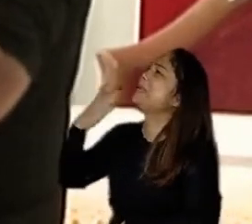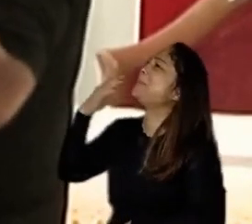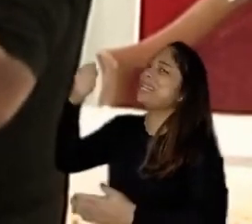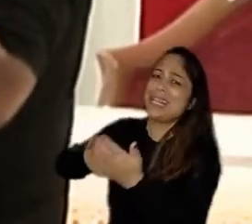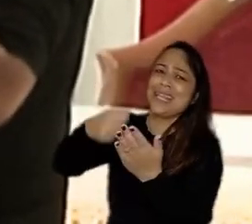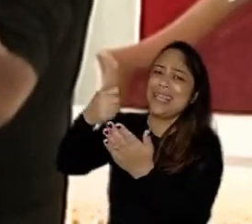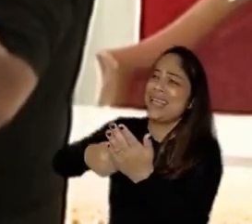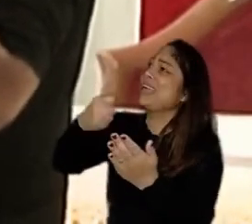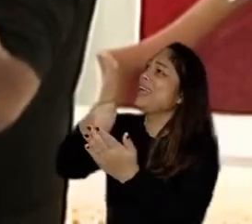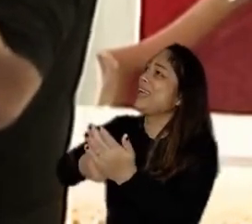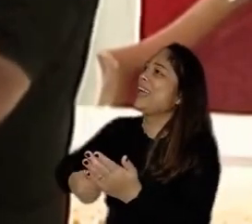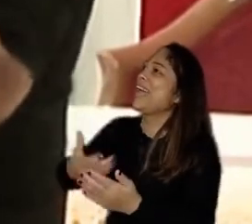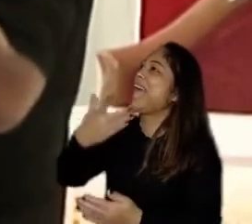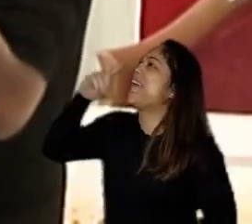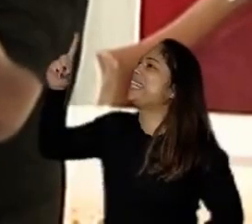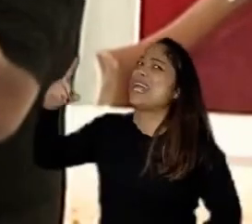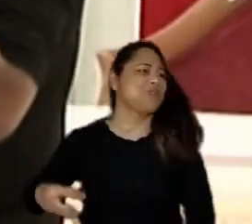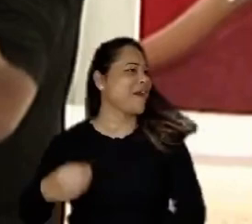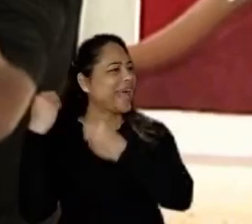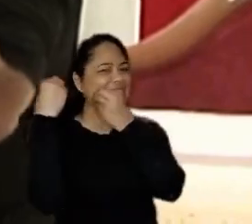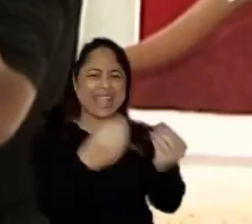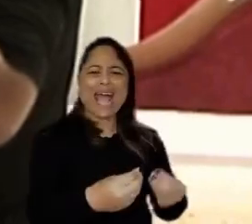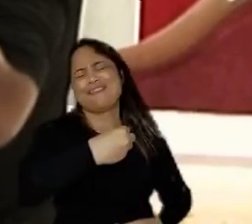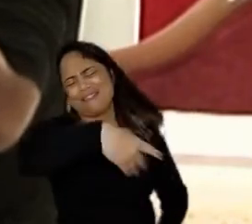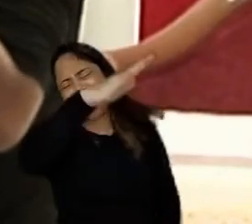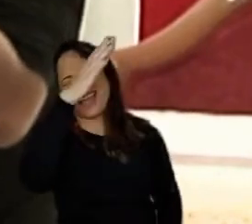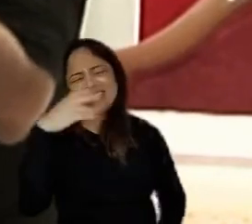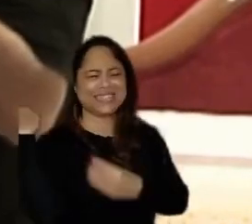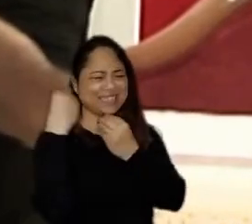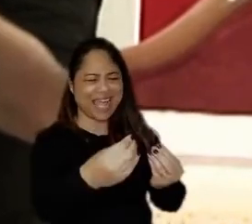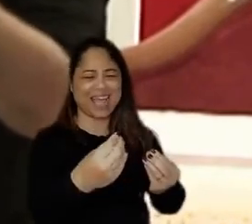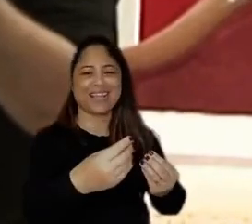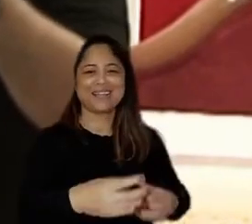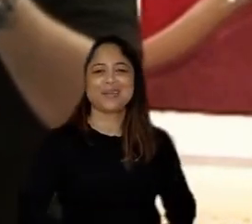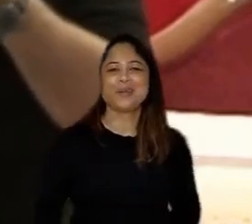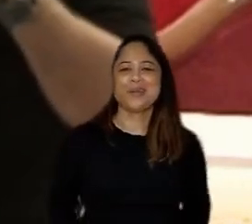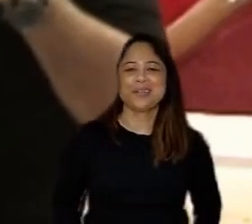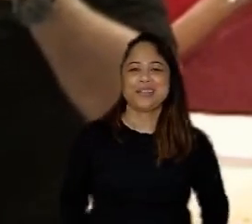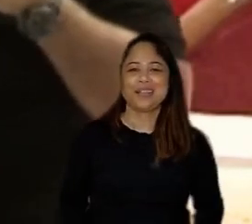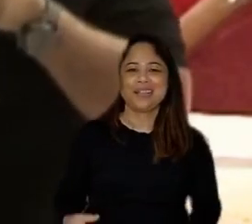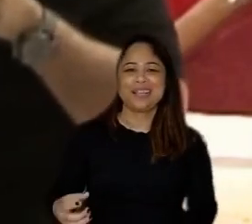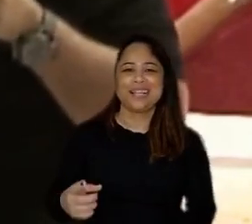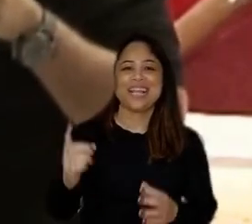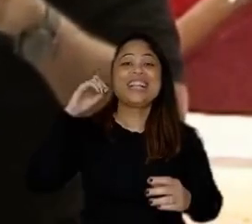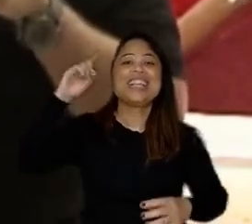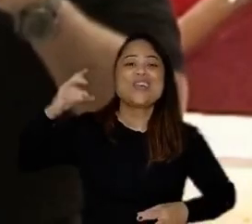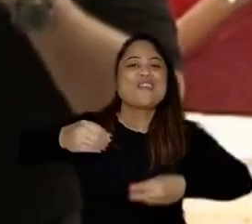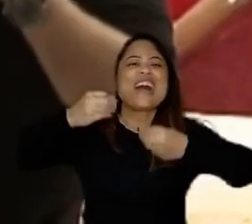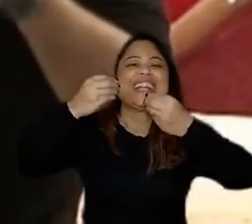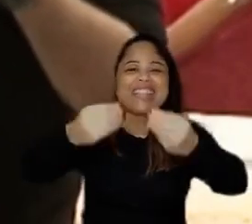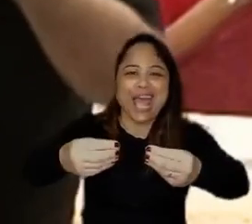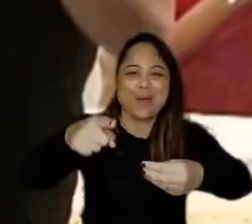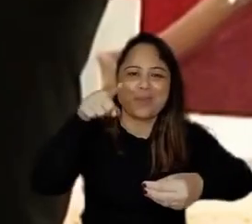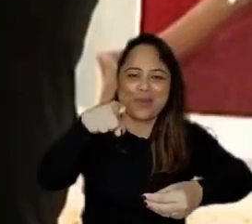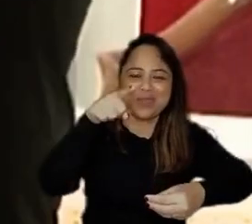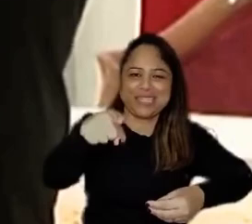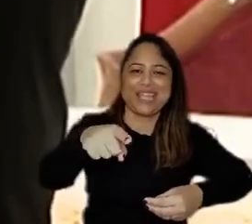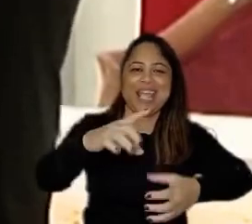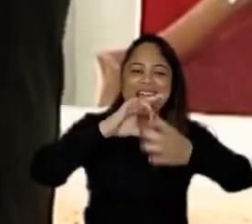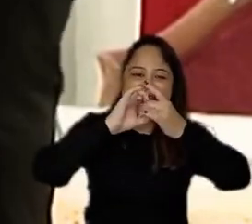o Pai vai sair de pijama e vai dizer: toma logo esse pão, nem que seja para se ver livre de você.